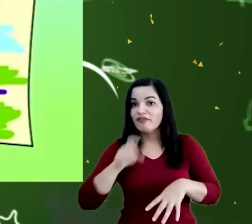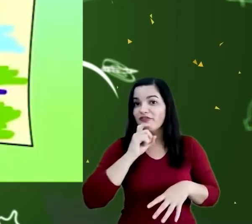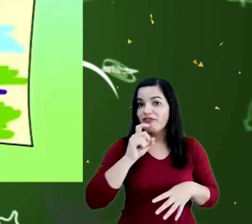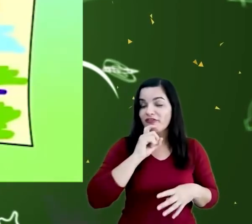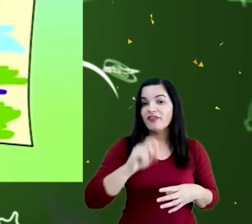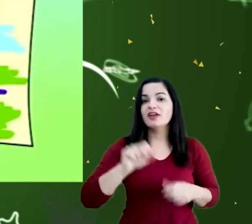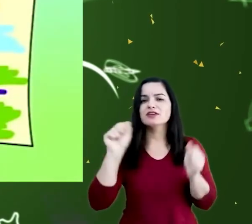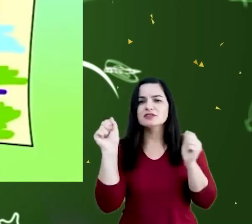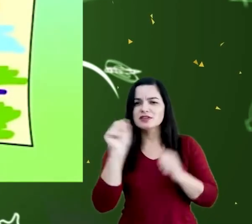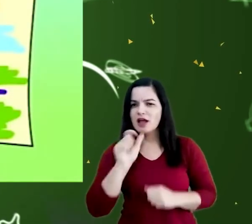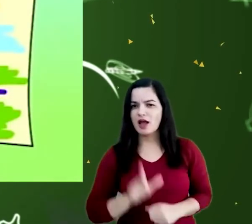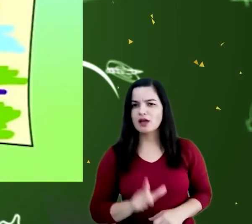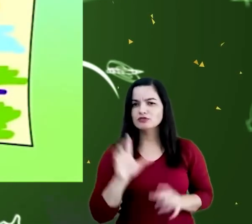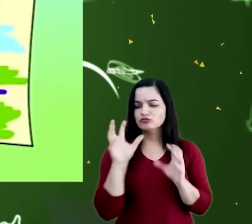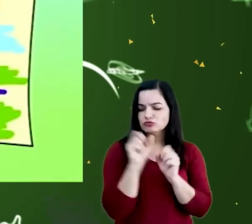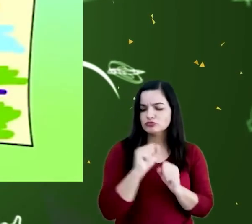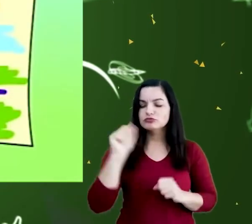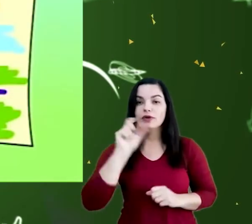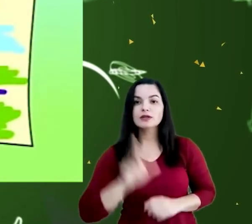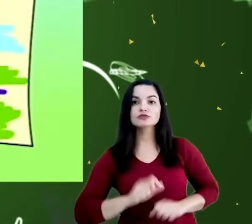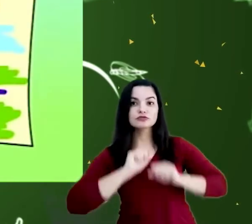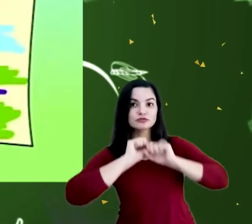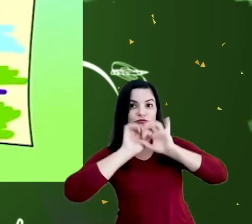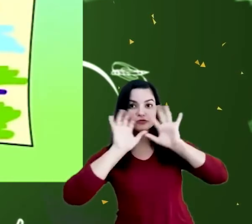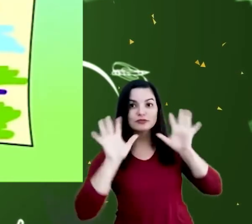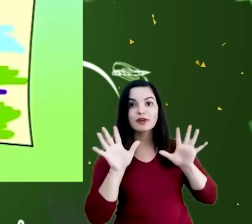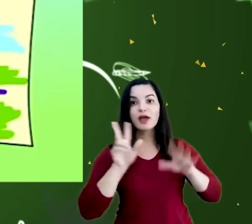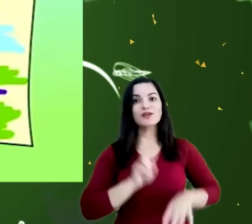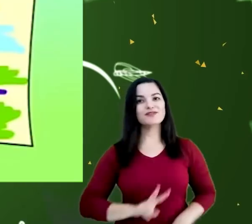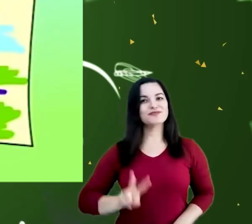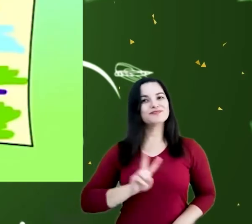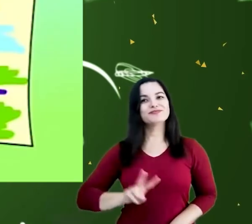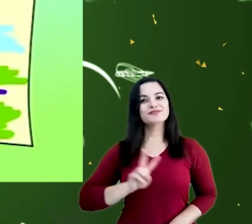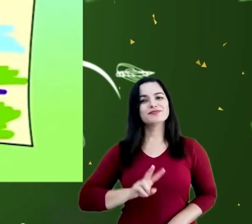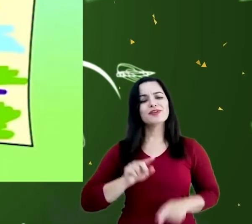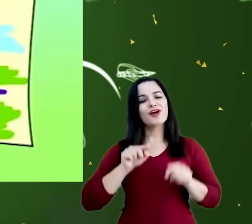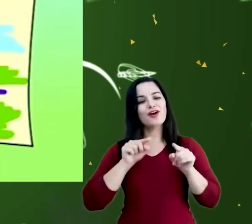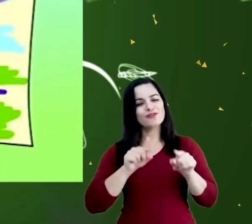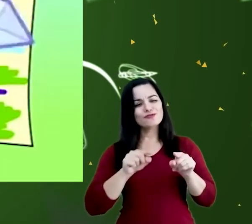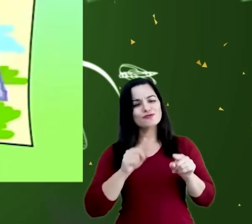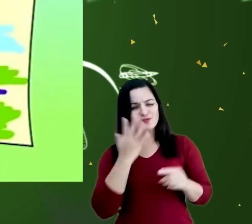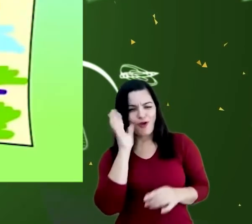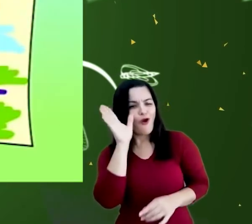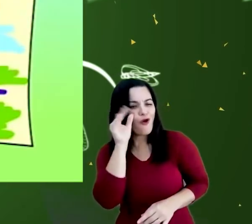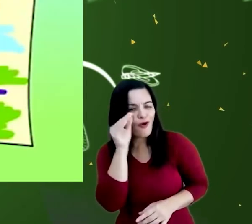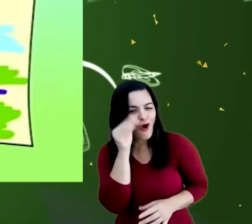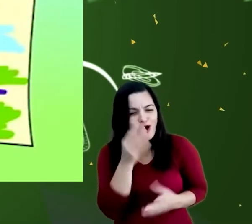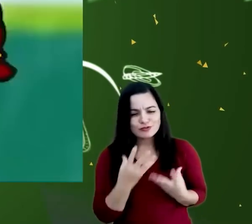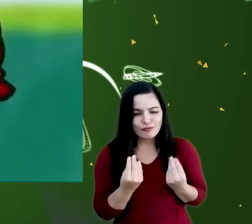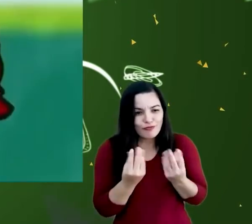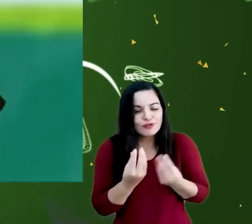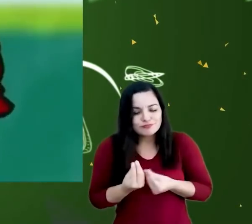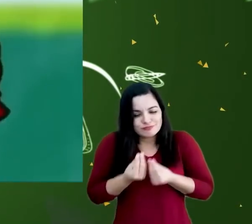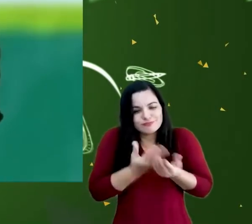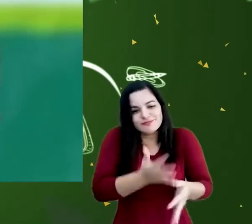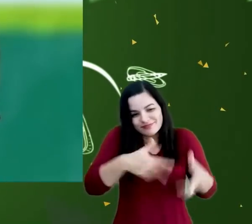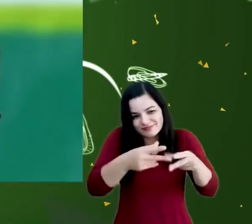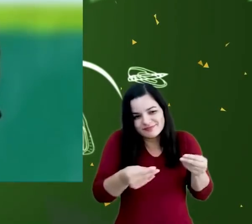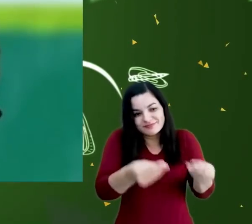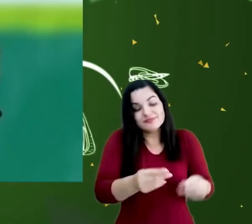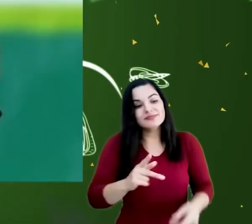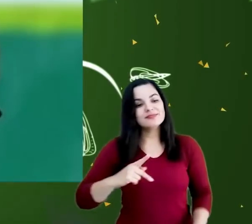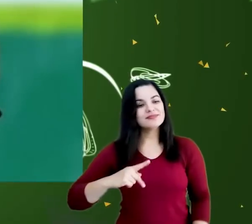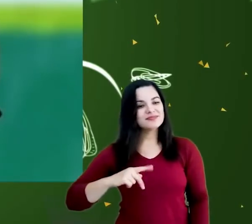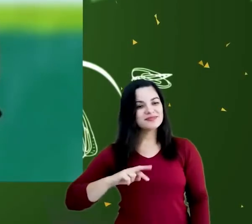o violeta. Já que você é uma menina tão iluminada e curiosa, toma este prisma de presente. Uau,